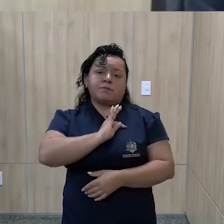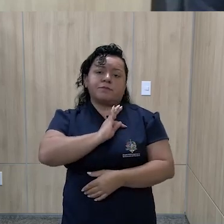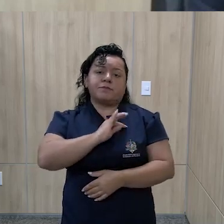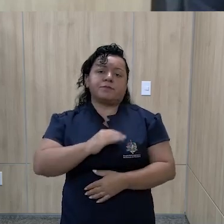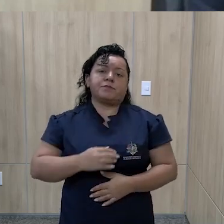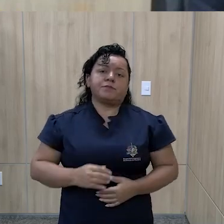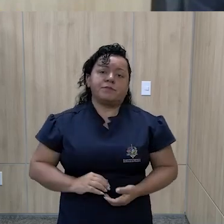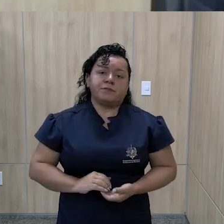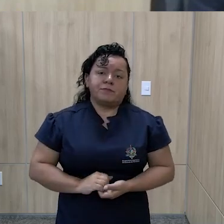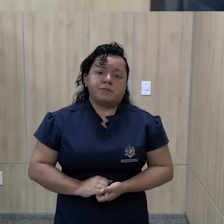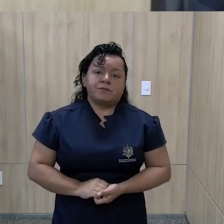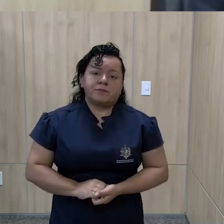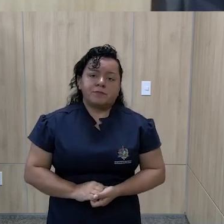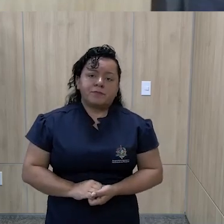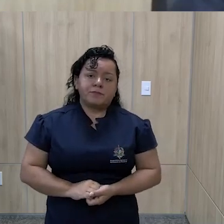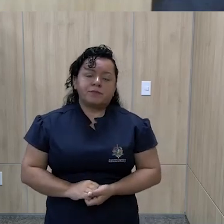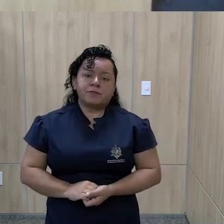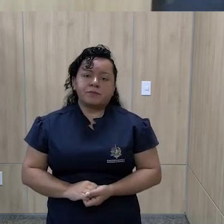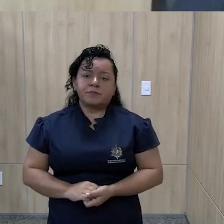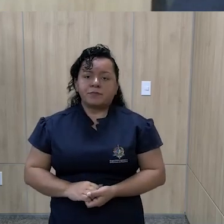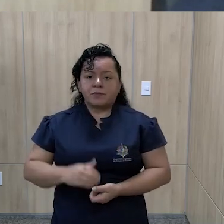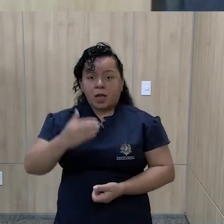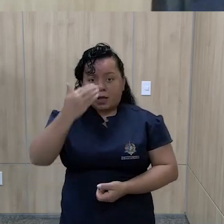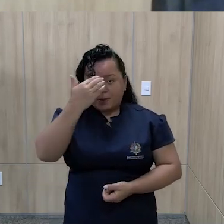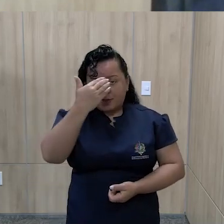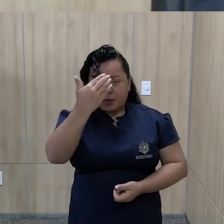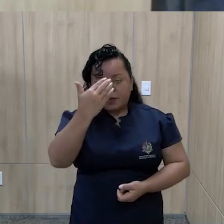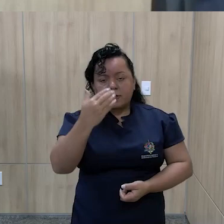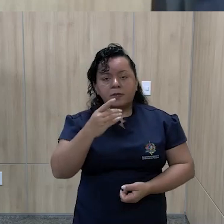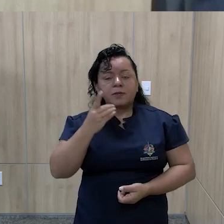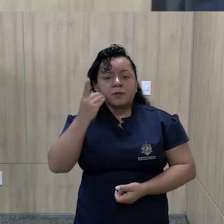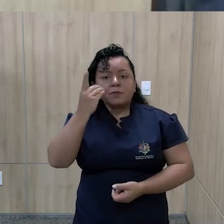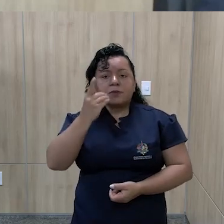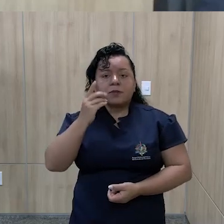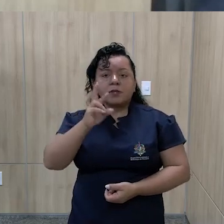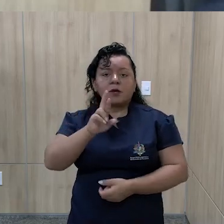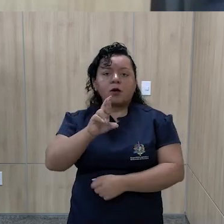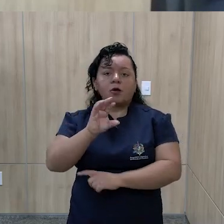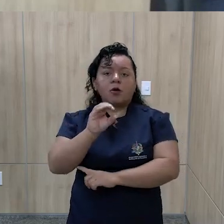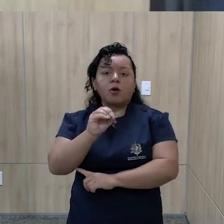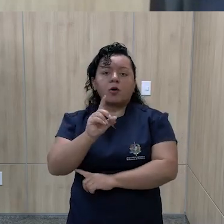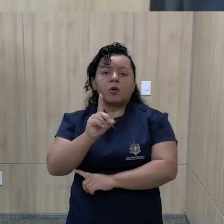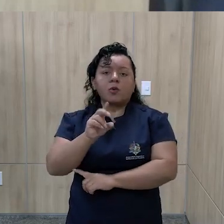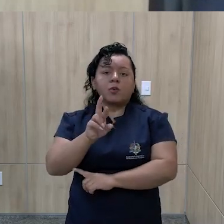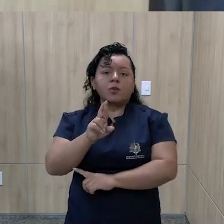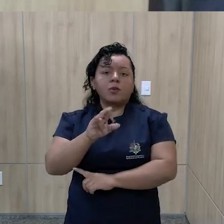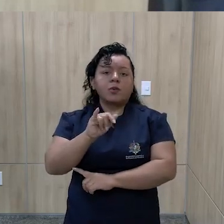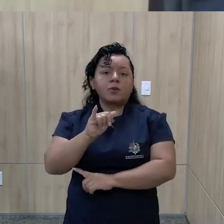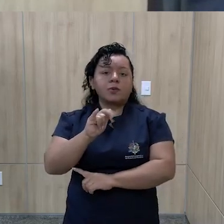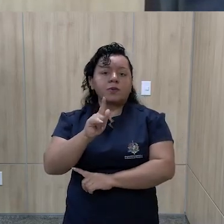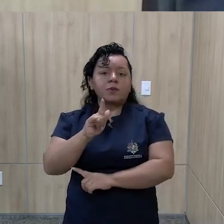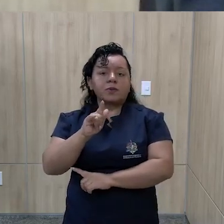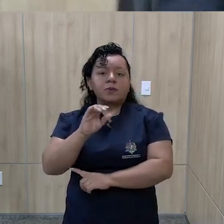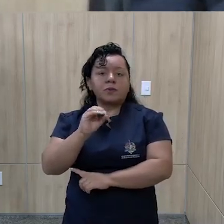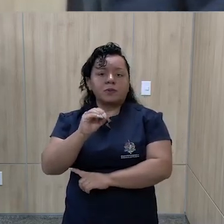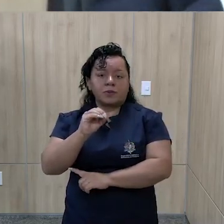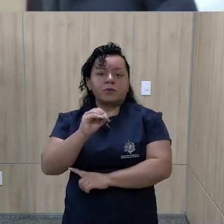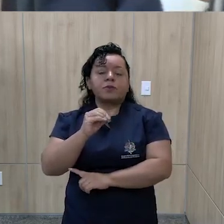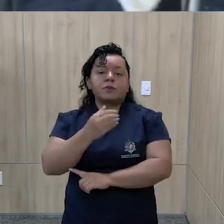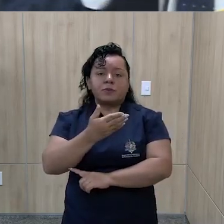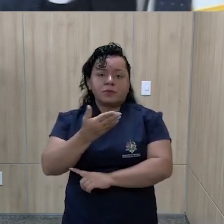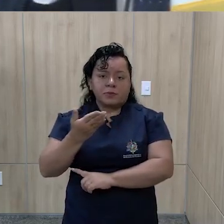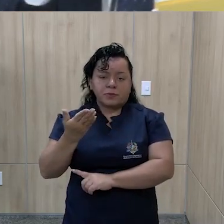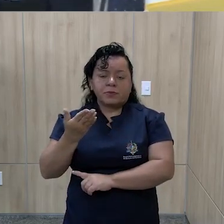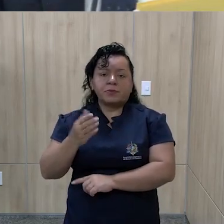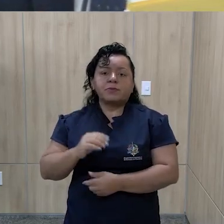técnicas Obrigado Deputado Rodrigo o projeto de autoria Deputado Luiz do